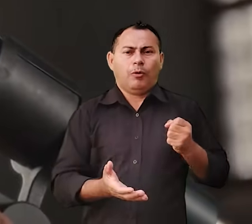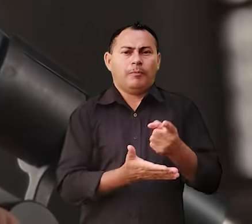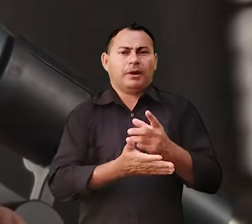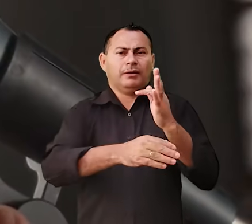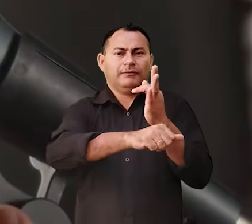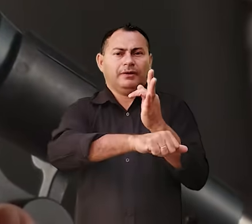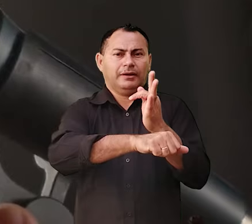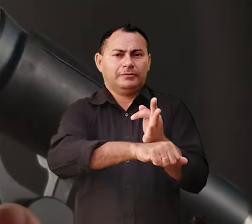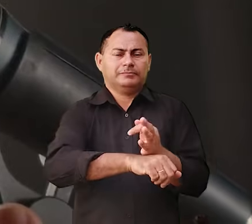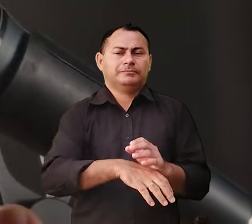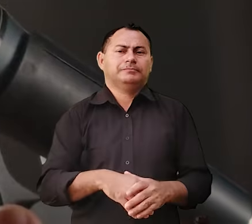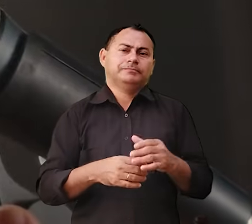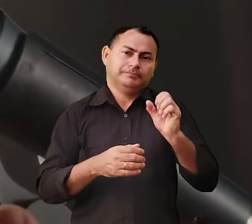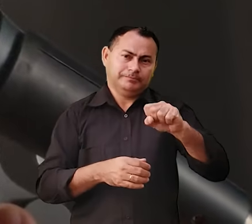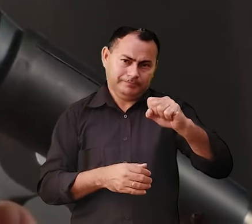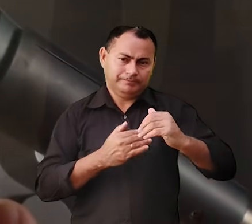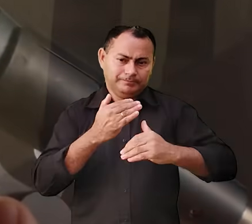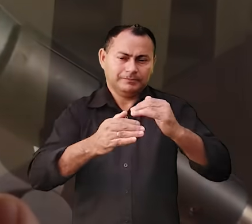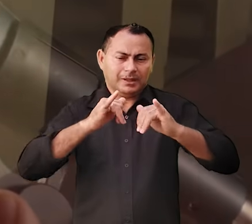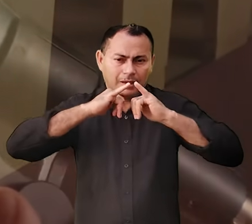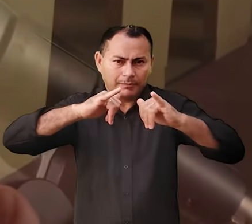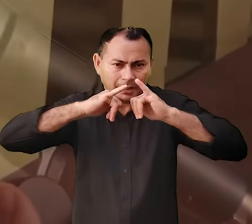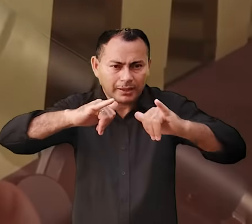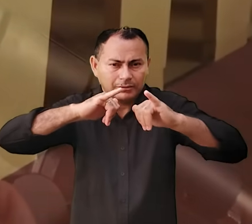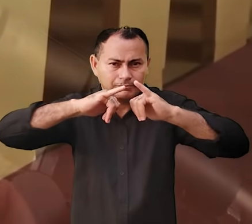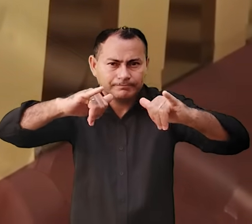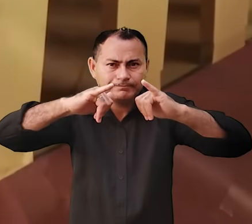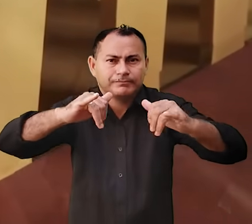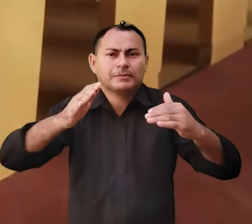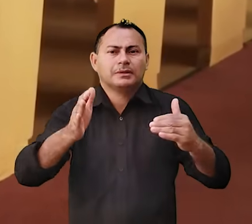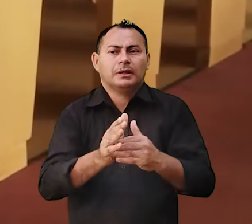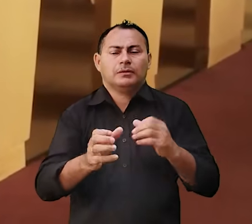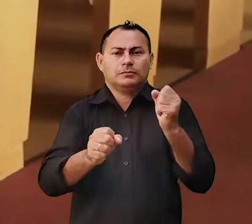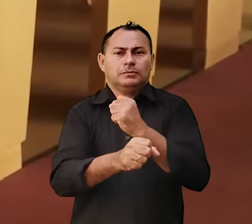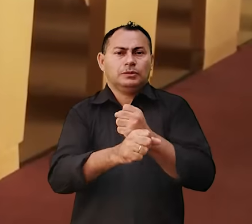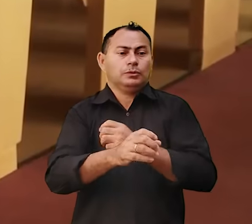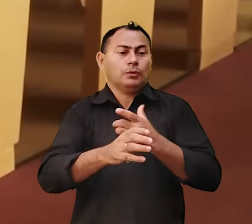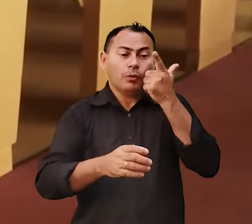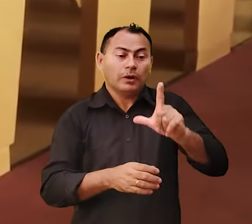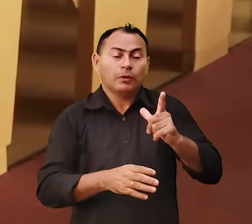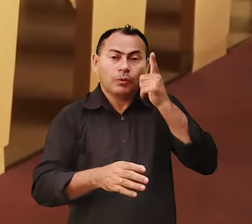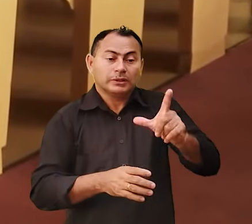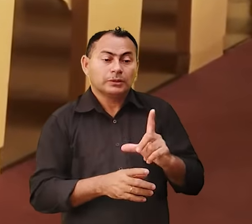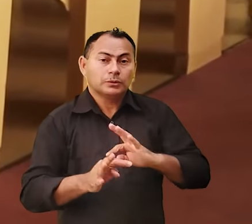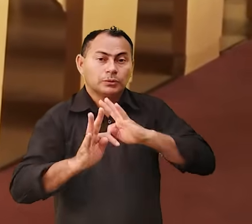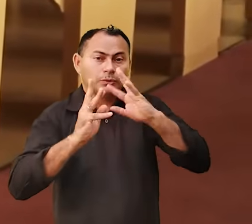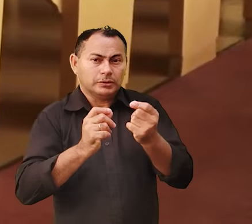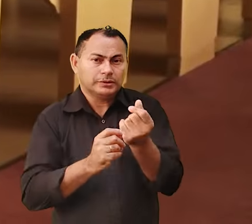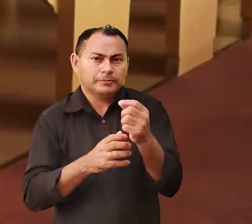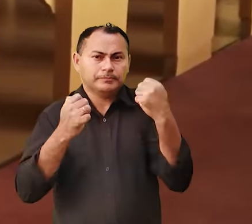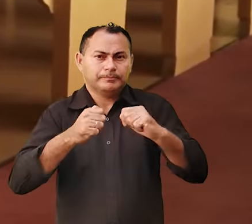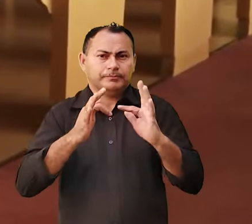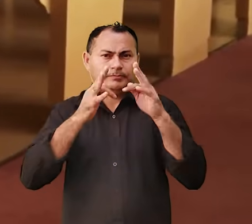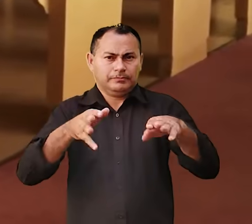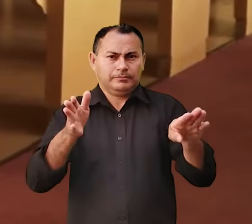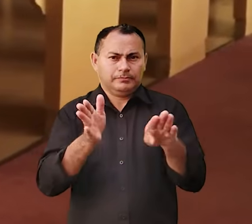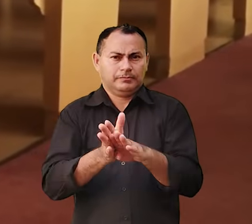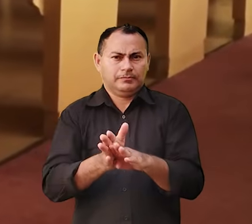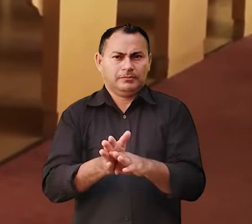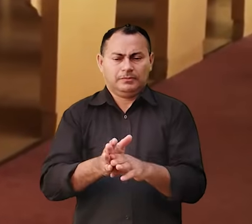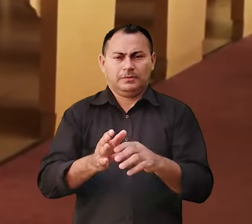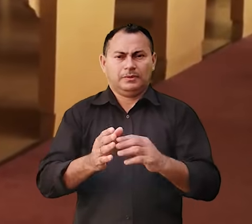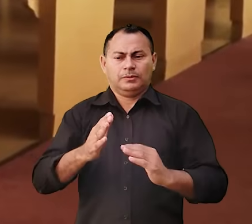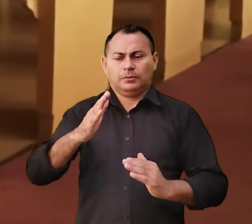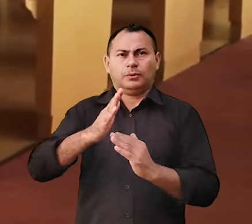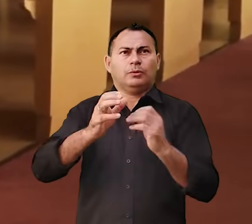para comprar ferro. E assim ia pregando e pregando até levantar todo o dinheiro de que precisávamos. Finalmente